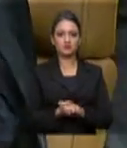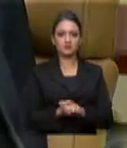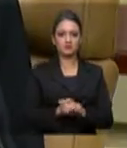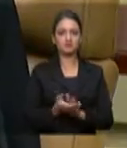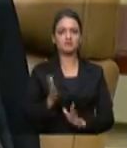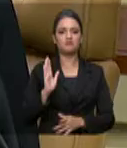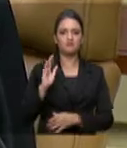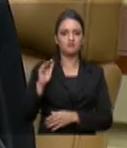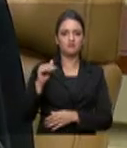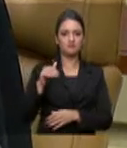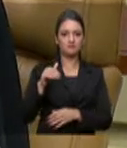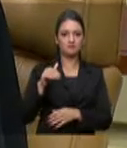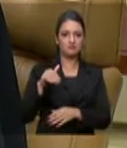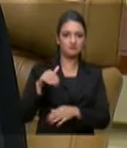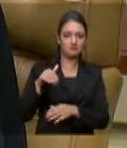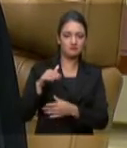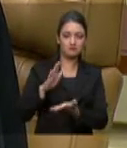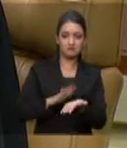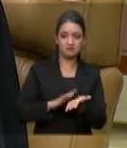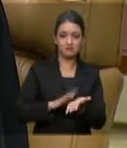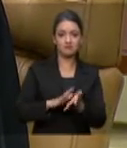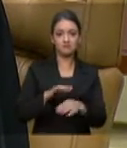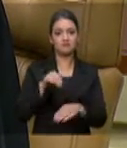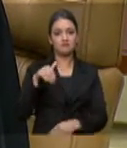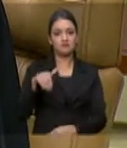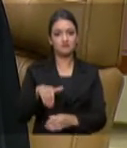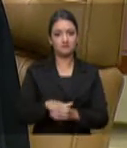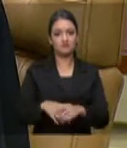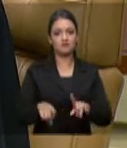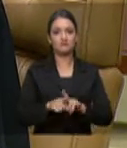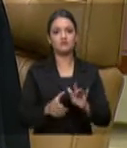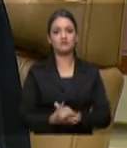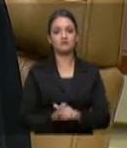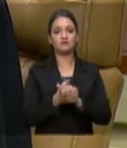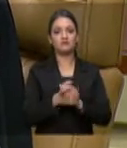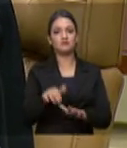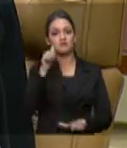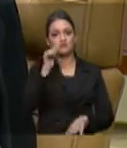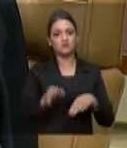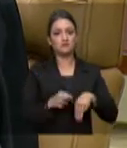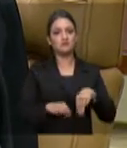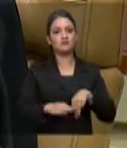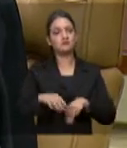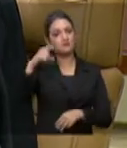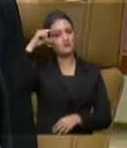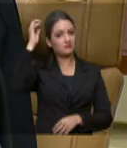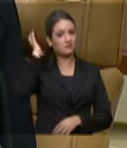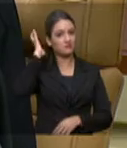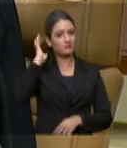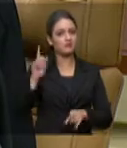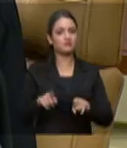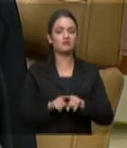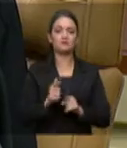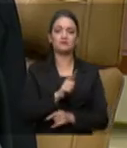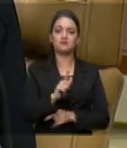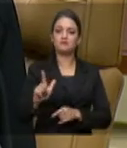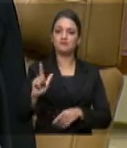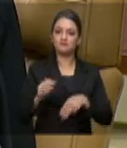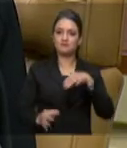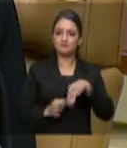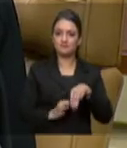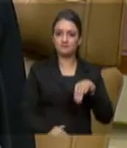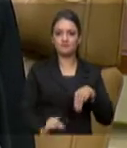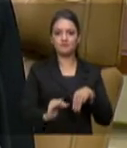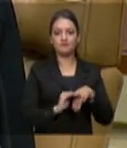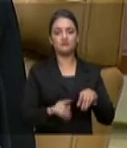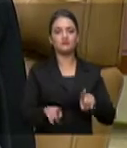grisalhos, com o voto de Sua Excelência. Óculos de armação leve. Minha quadrada. Saudação à ministra Rosa Weber, aos demais ministros. Toga preta por cima do terno. Ao eminente